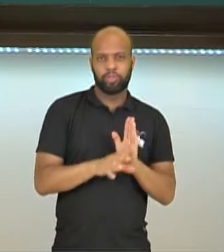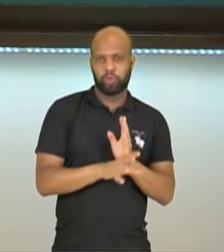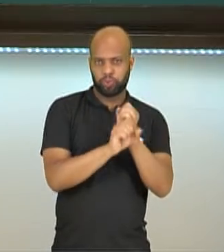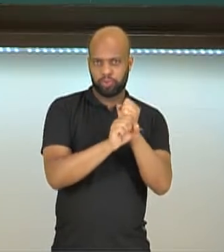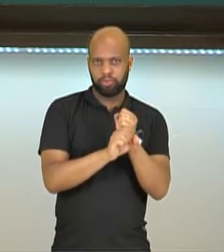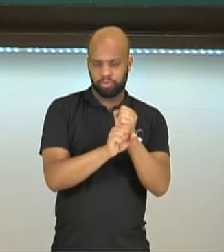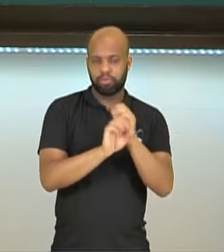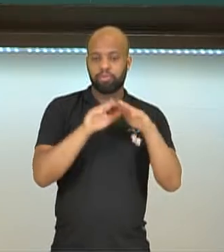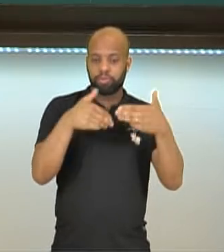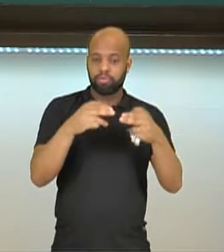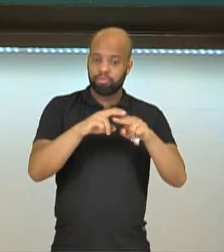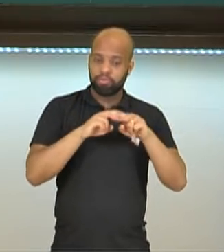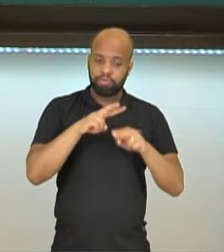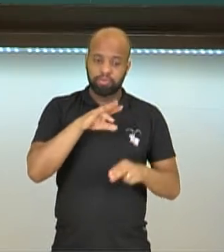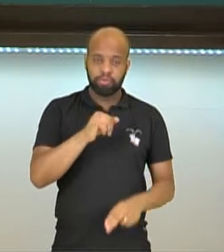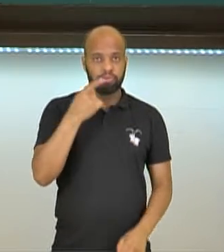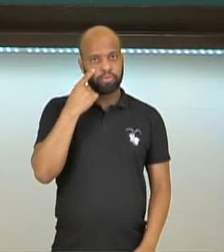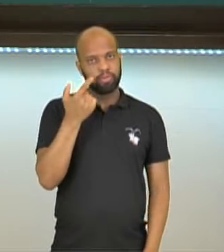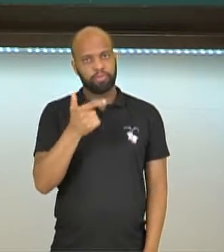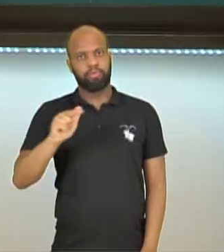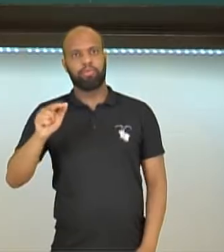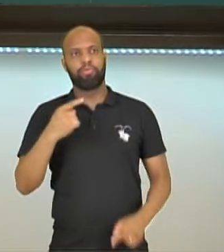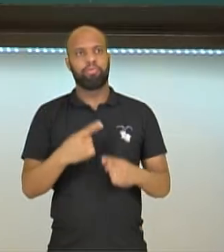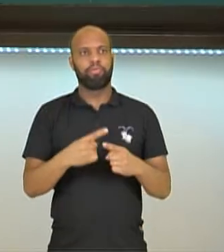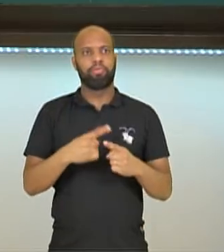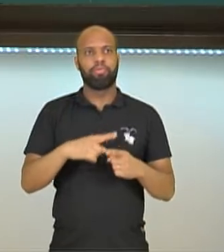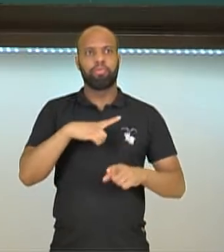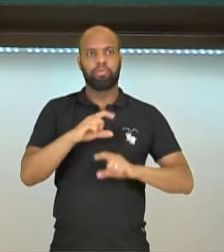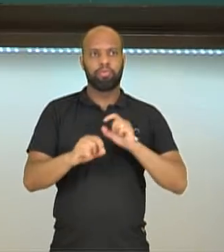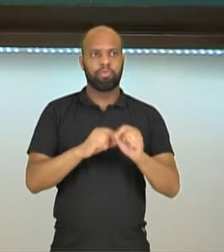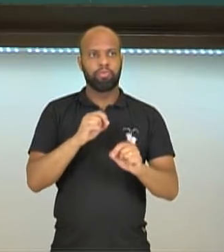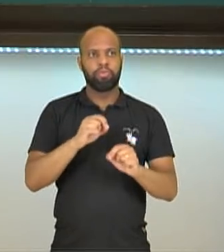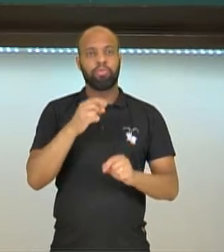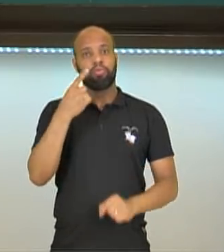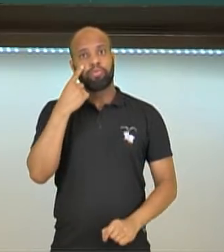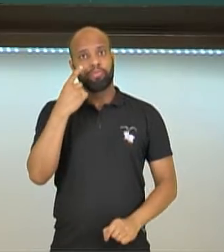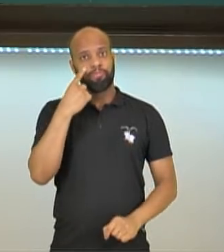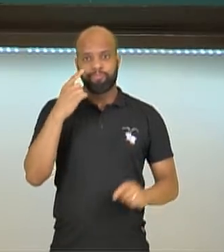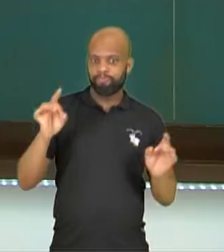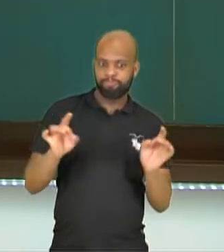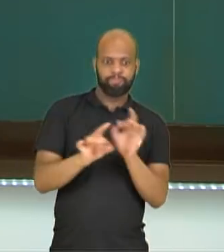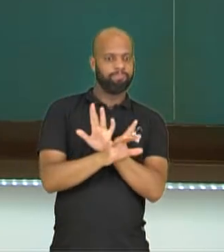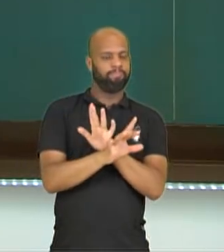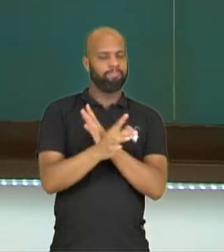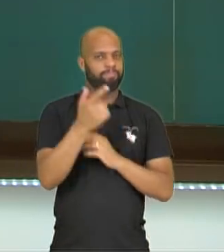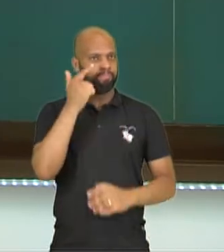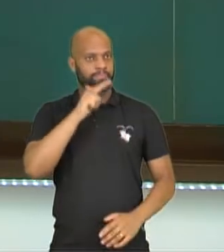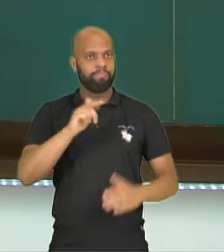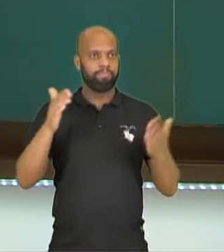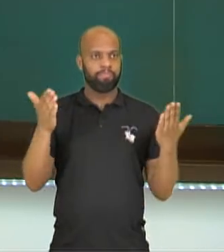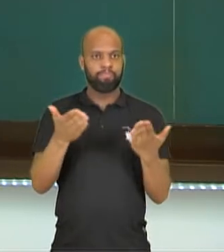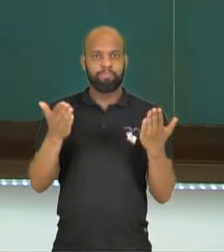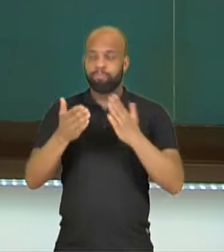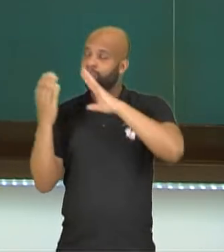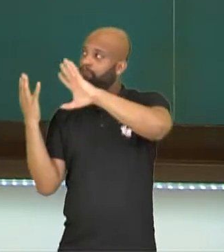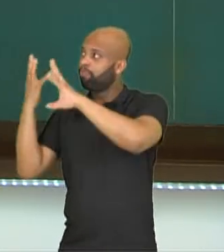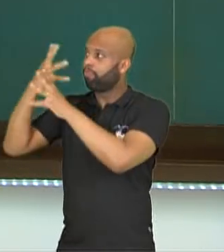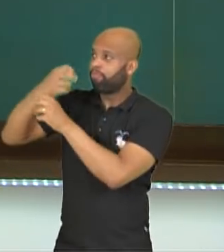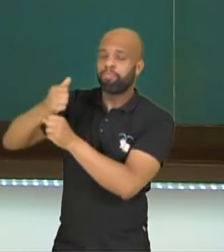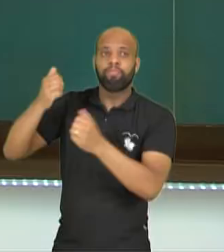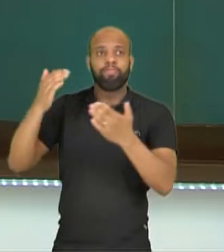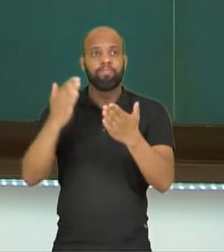rever, ok? Para que a gente consiga deixar tudo tinindo, tudo pronto. Então, olha a nossa ideia, retomar algumas